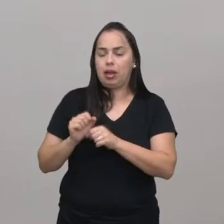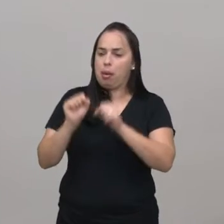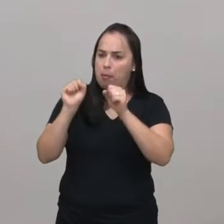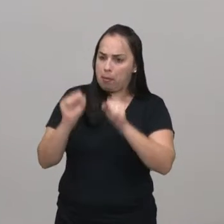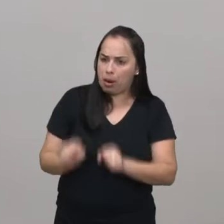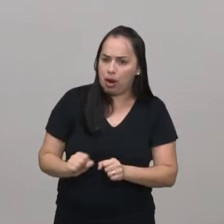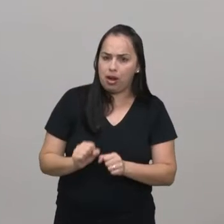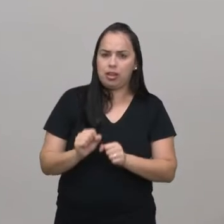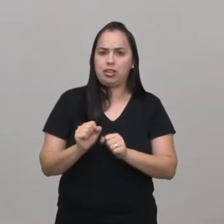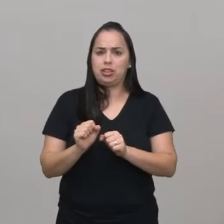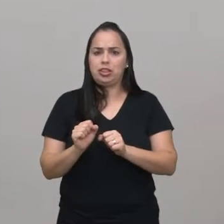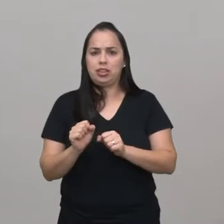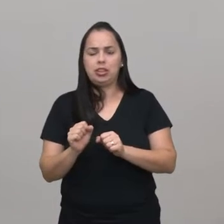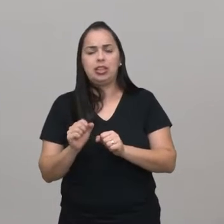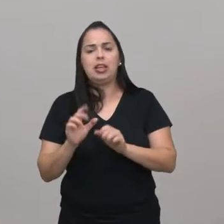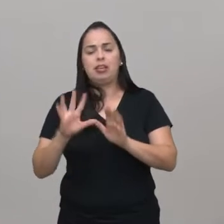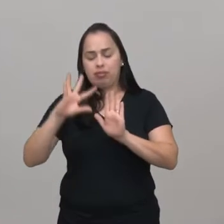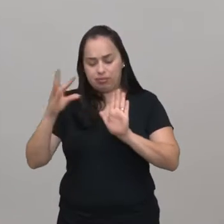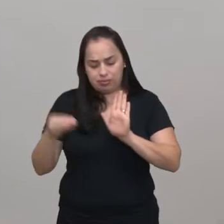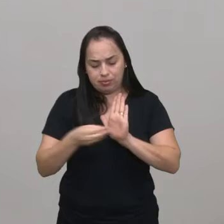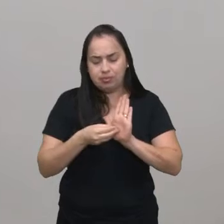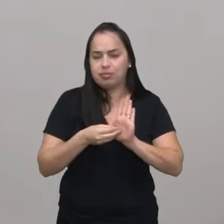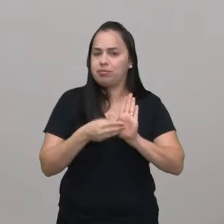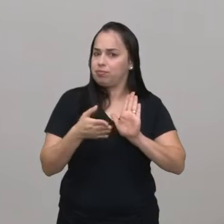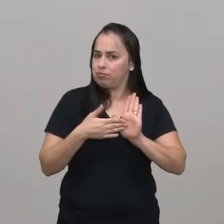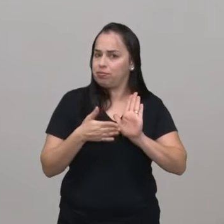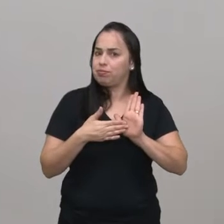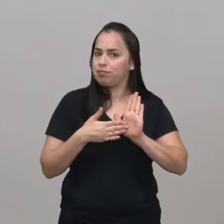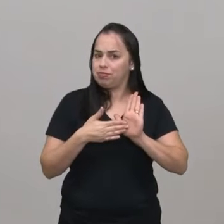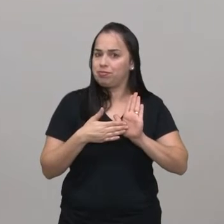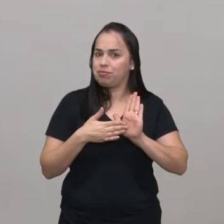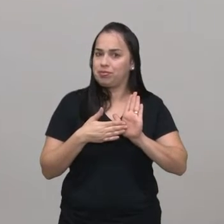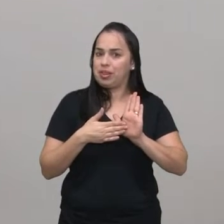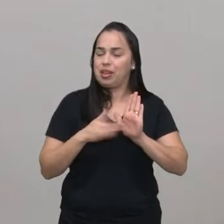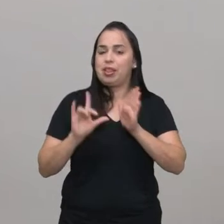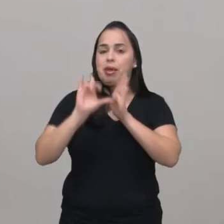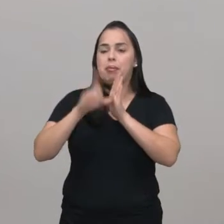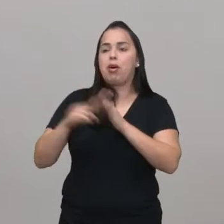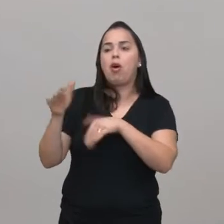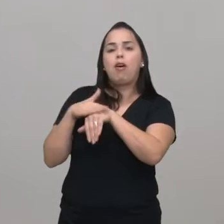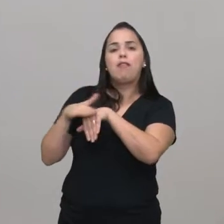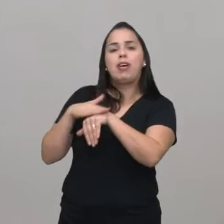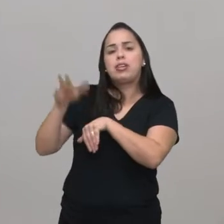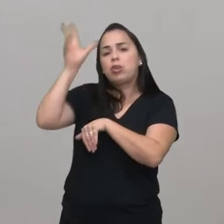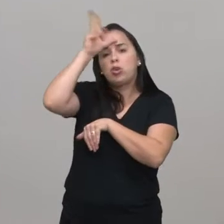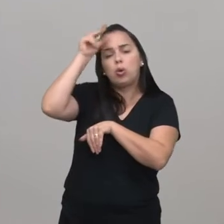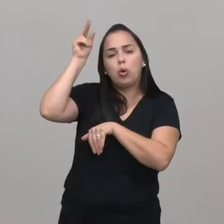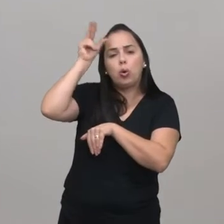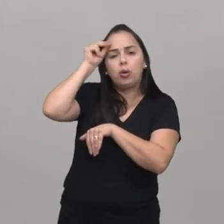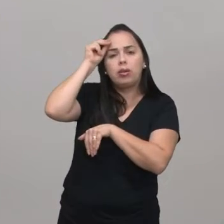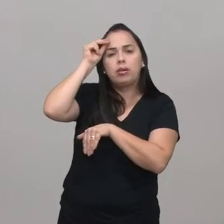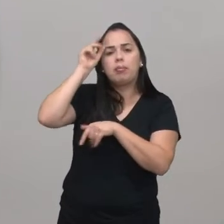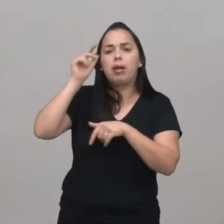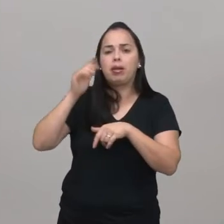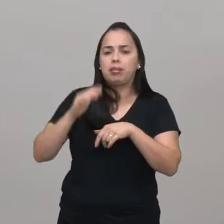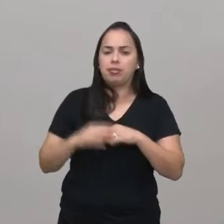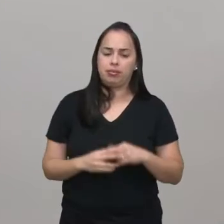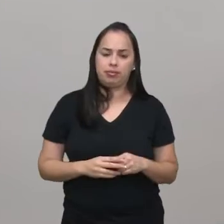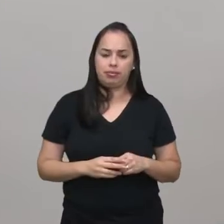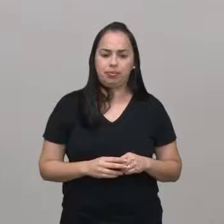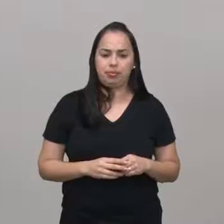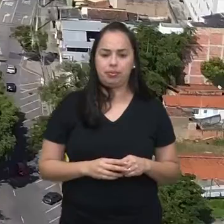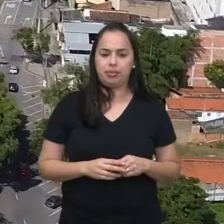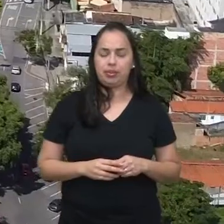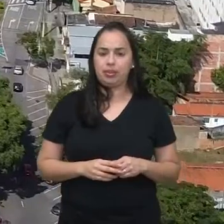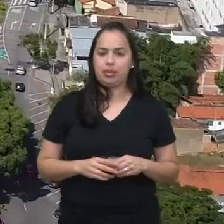a gente faz em emenda parlamentar coloca no projeto e converso com a prefeitura para tentar colocar isso em prática sempre no